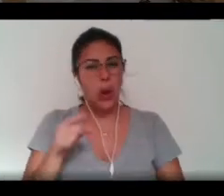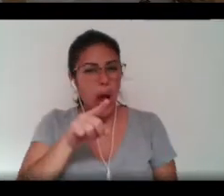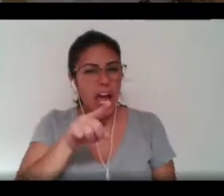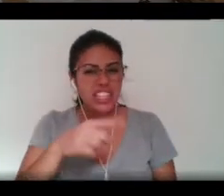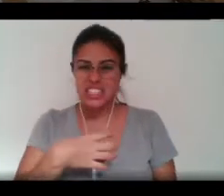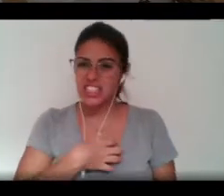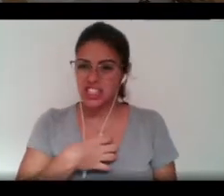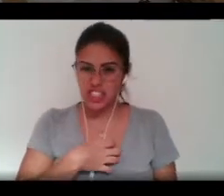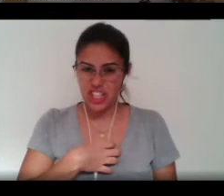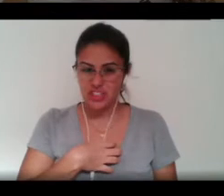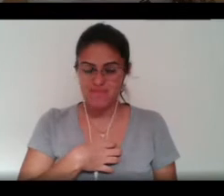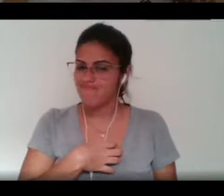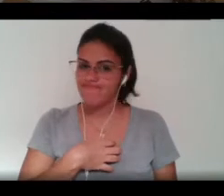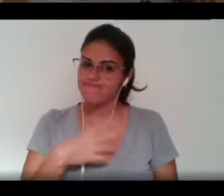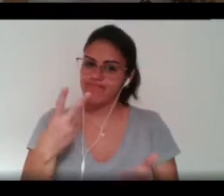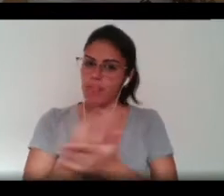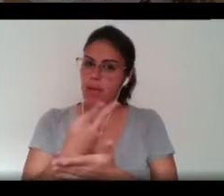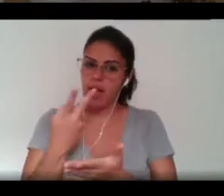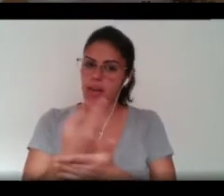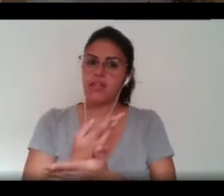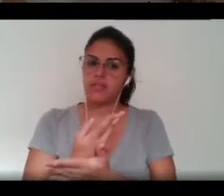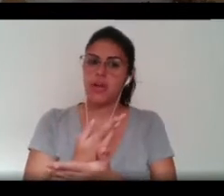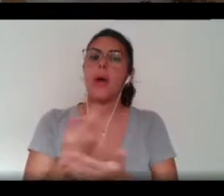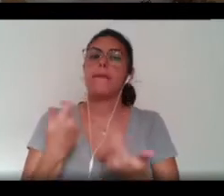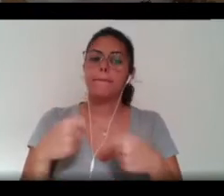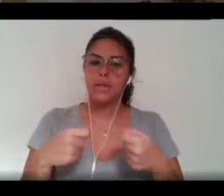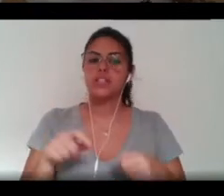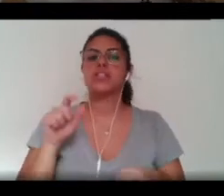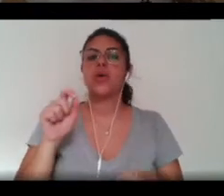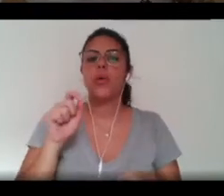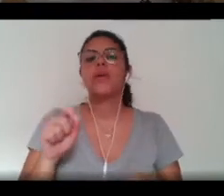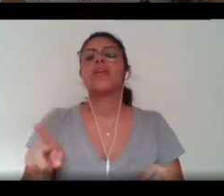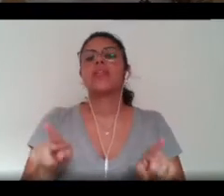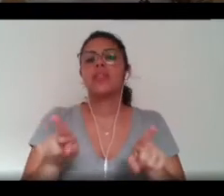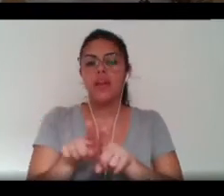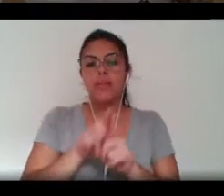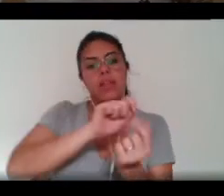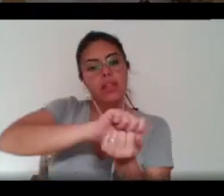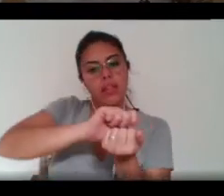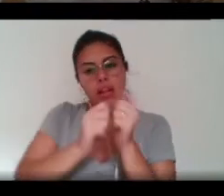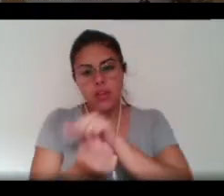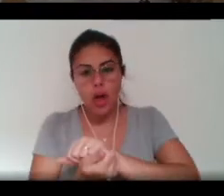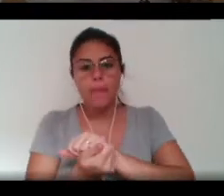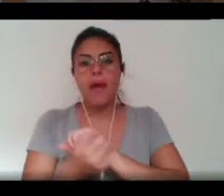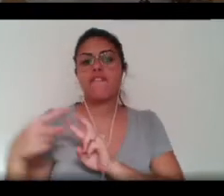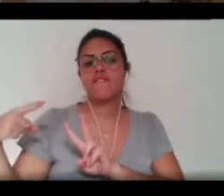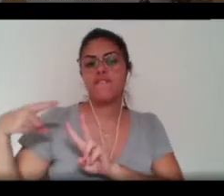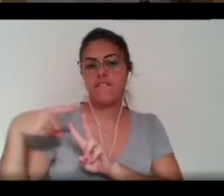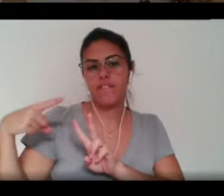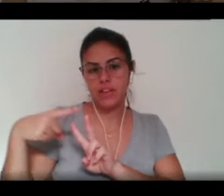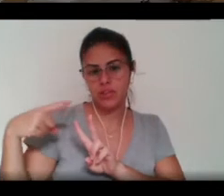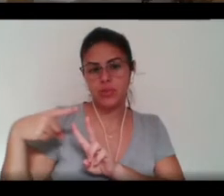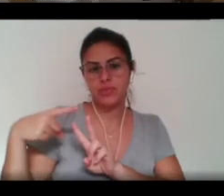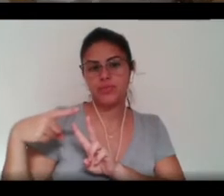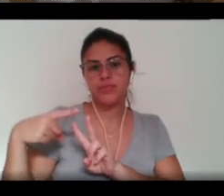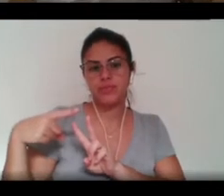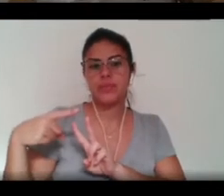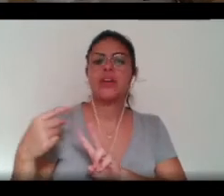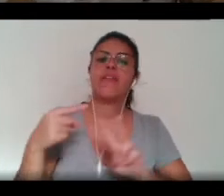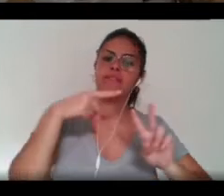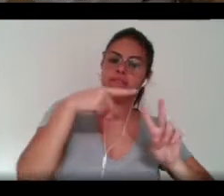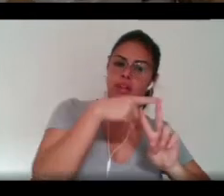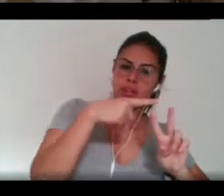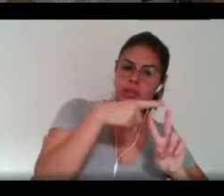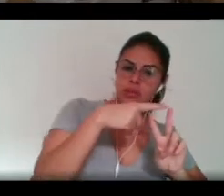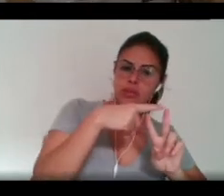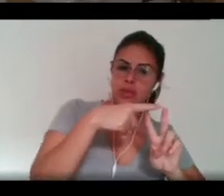da forma que está escrita aqui, está errado. Para que fique certo, eu preciso de um vetor unitário aqui, ó.